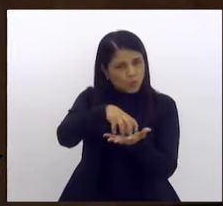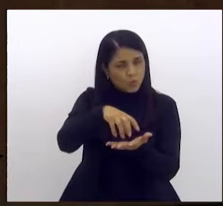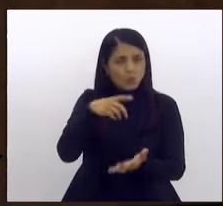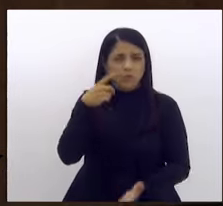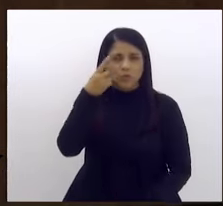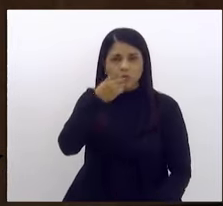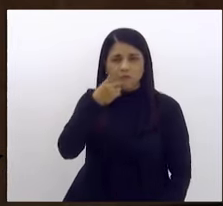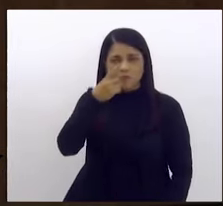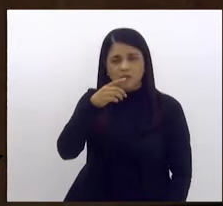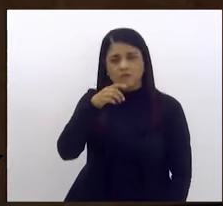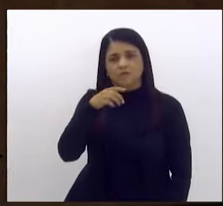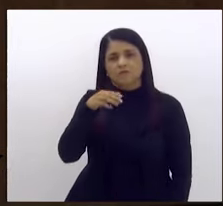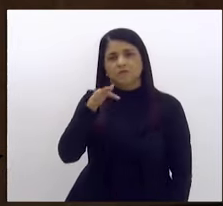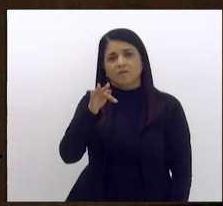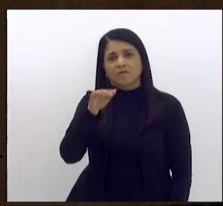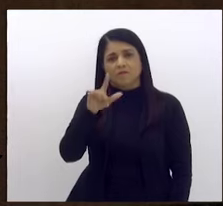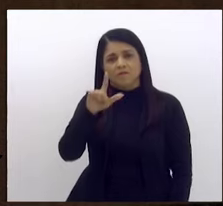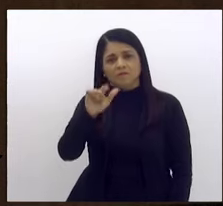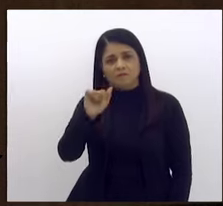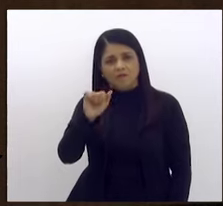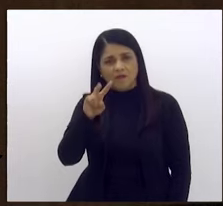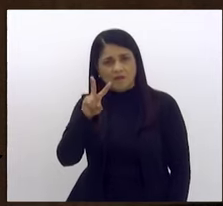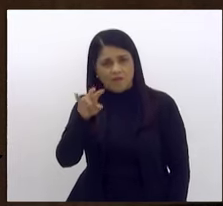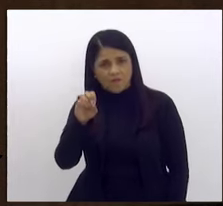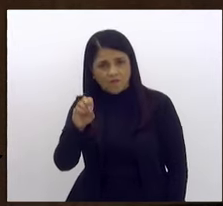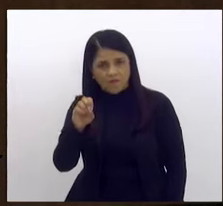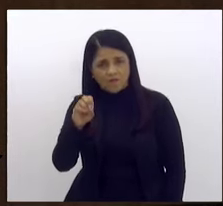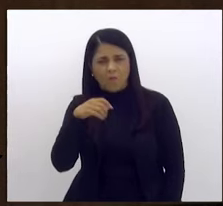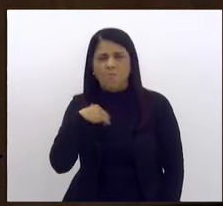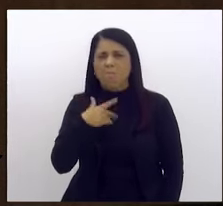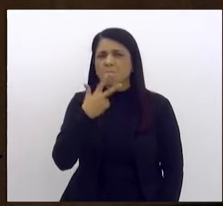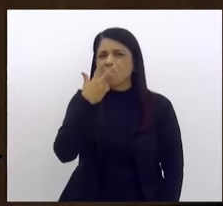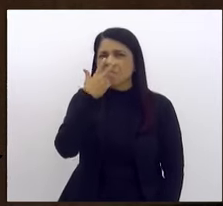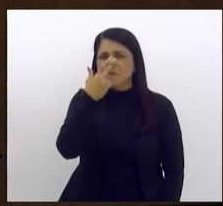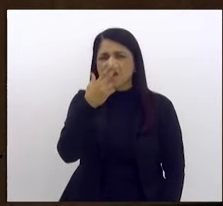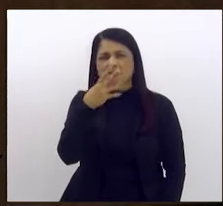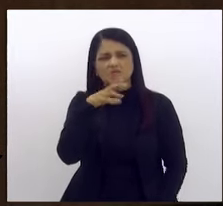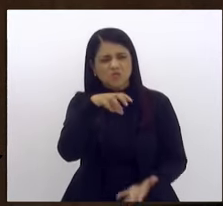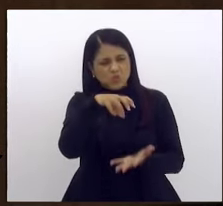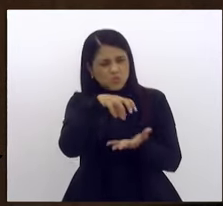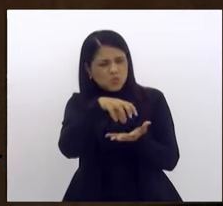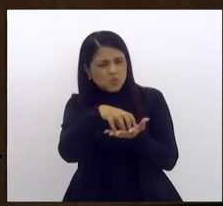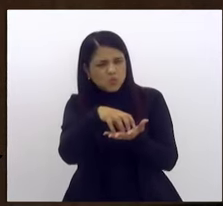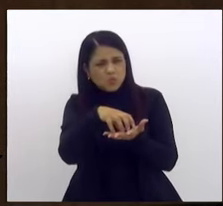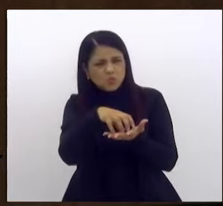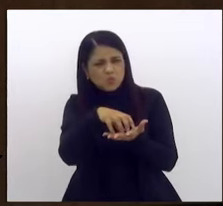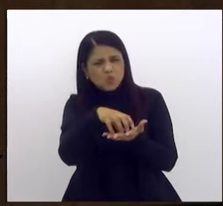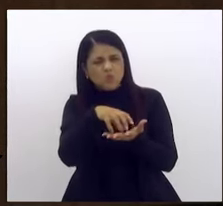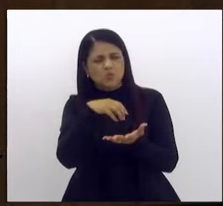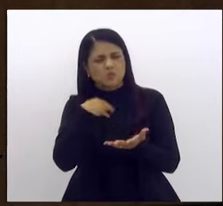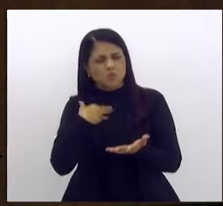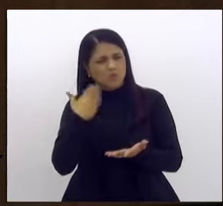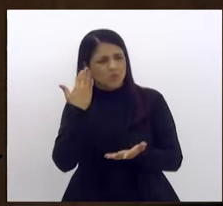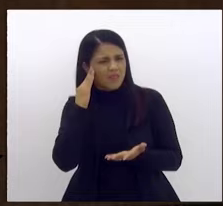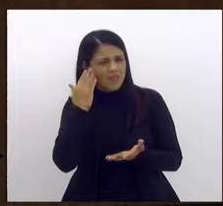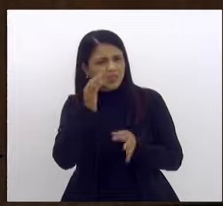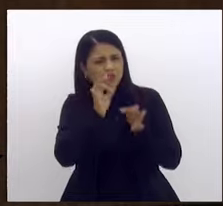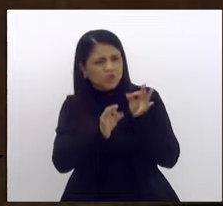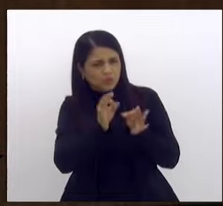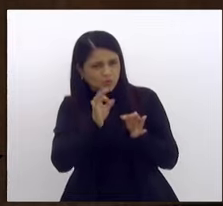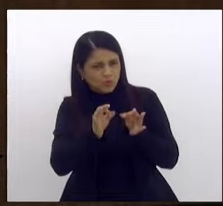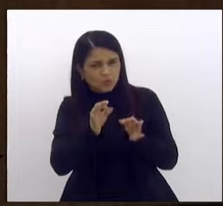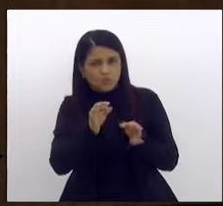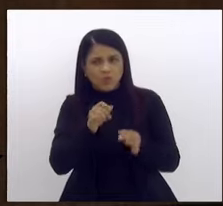Flávio Serafini falou, dá um aspecto assim, judicial ao nome, no meu entender. Então tem que ser o nome, se não é